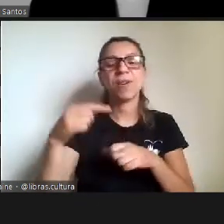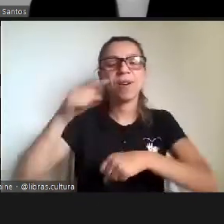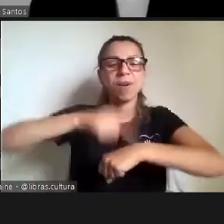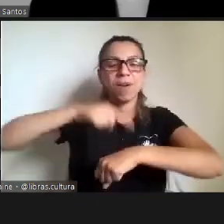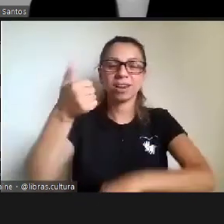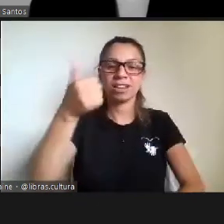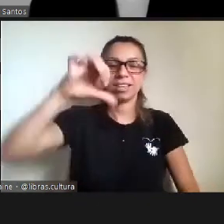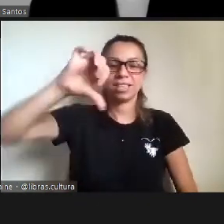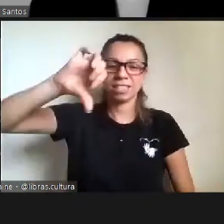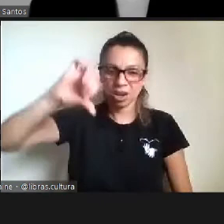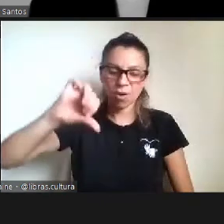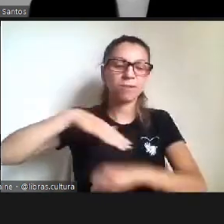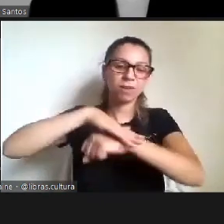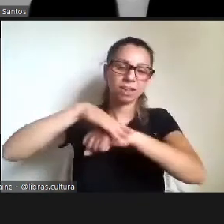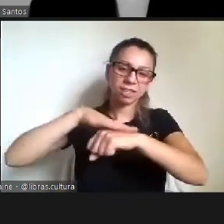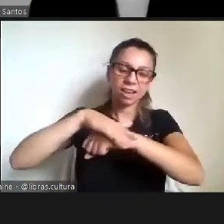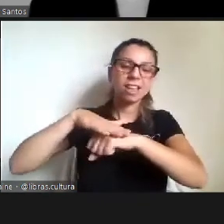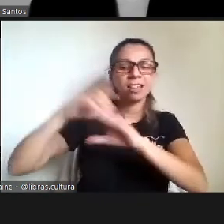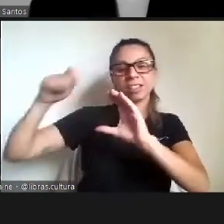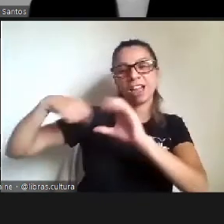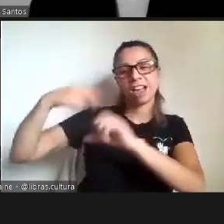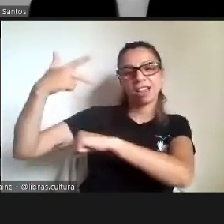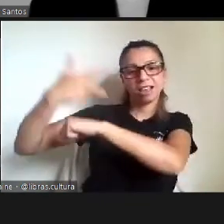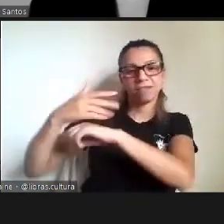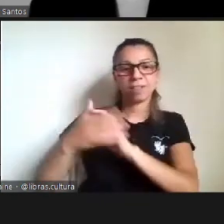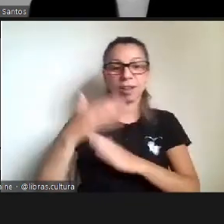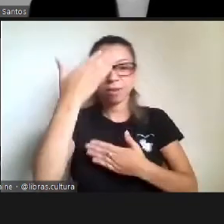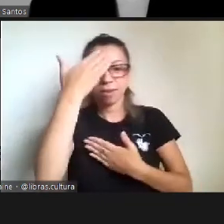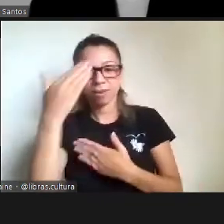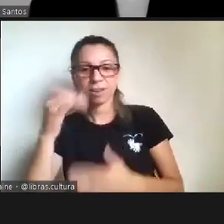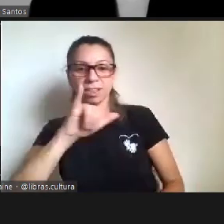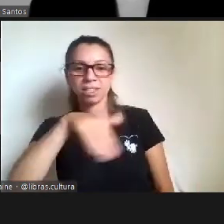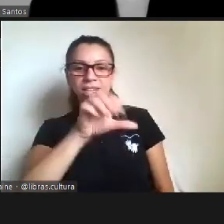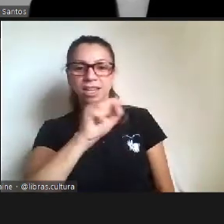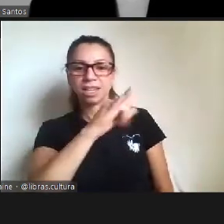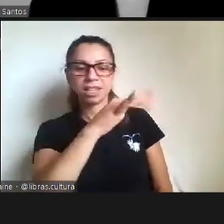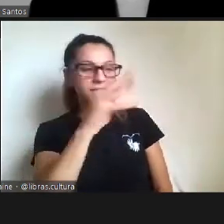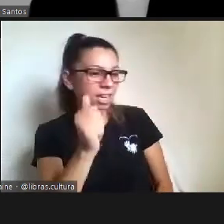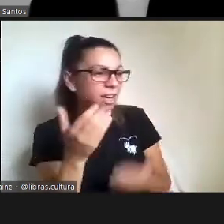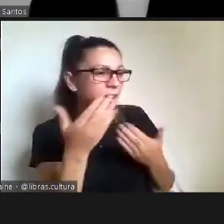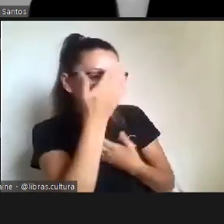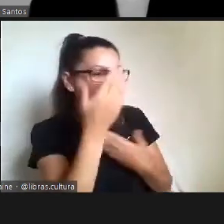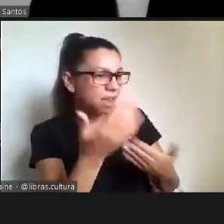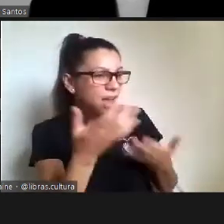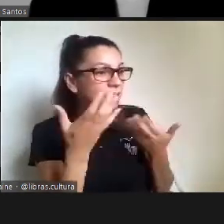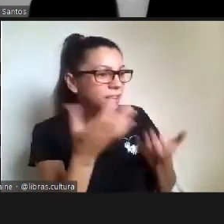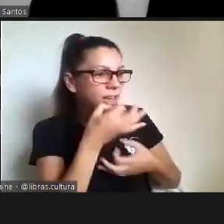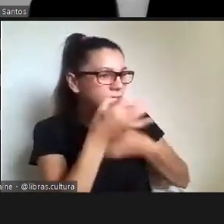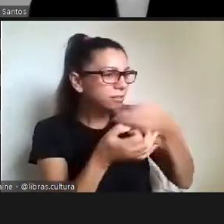conversa gravada. Jéssica, obrigado, tá bom? Não sei se você quer dizer umas palavrinhas aí para se despedir.